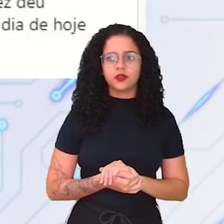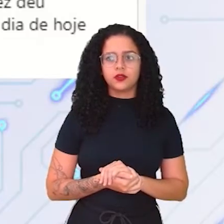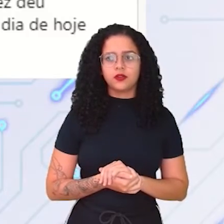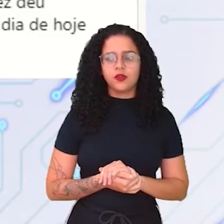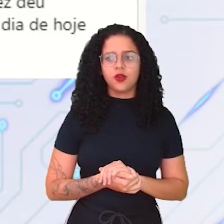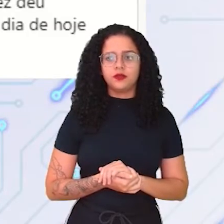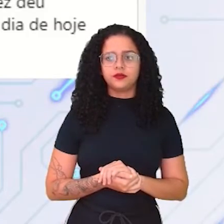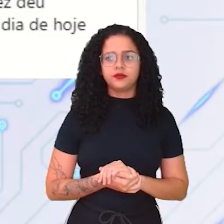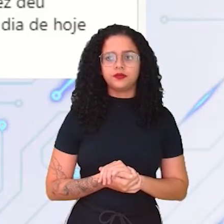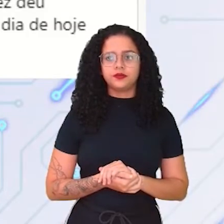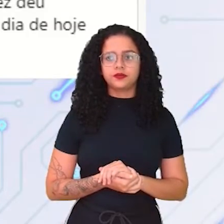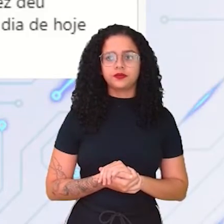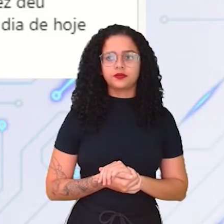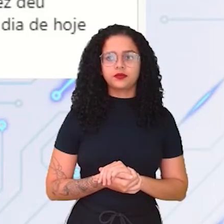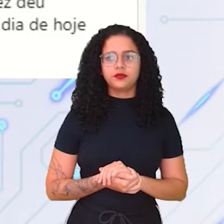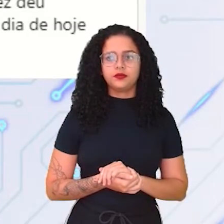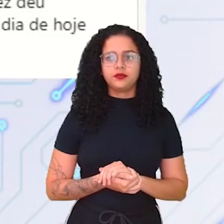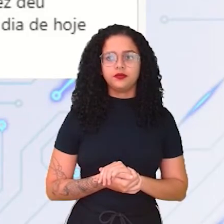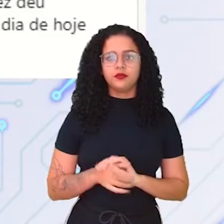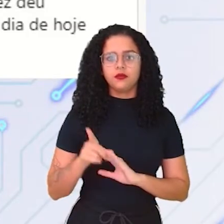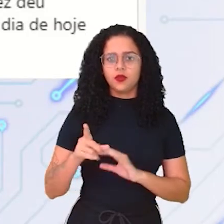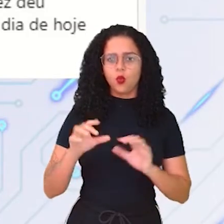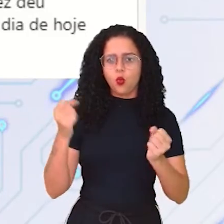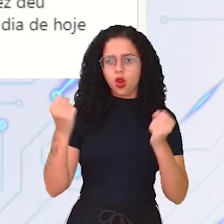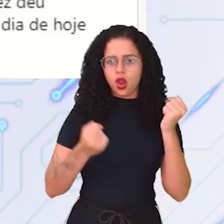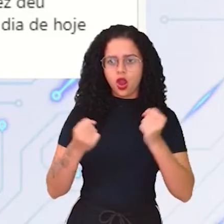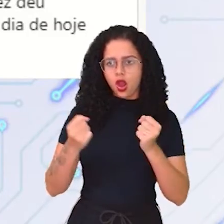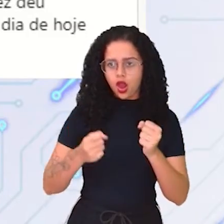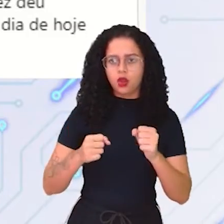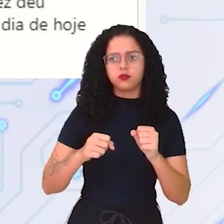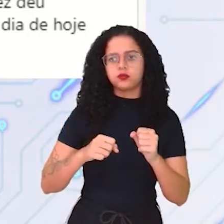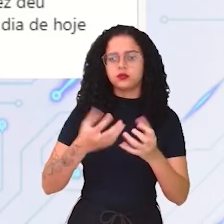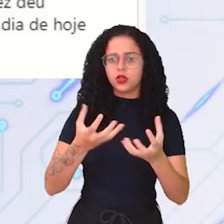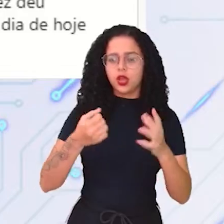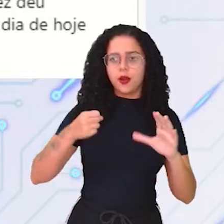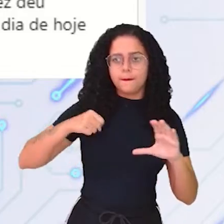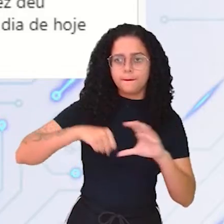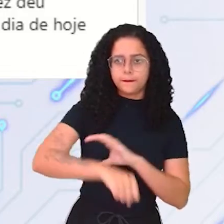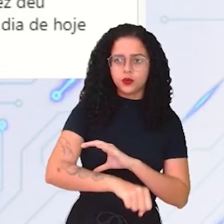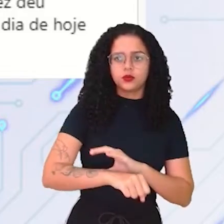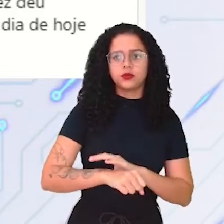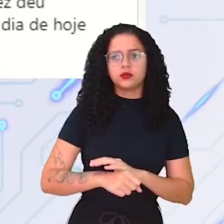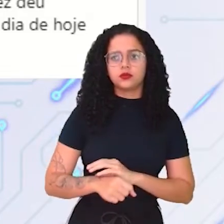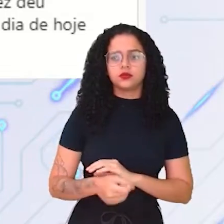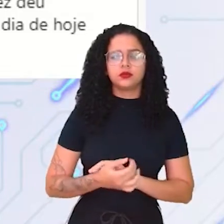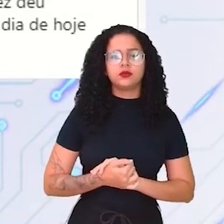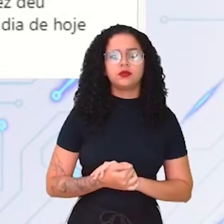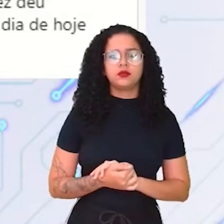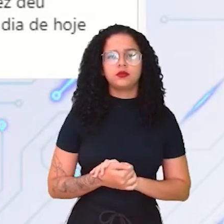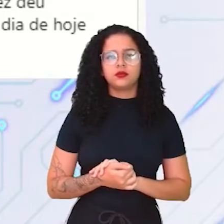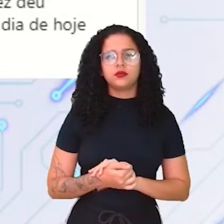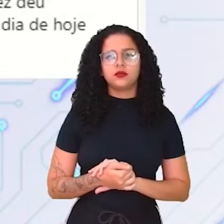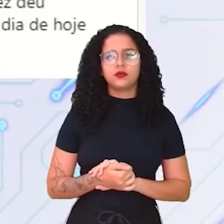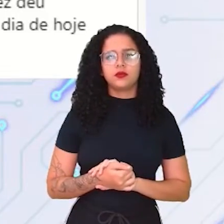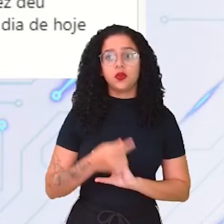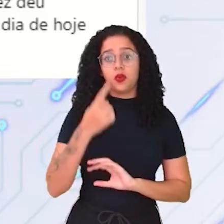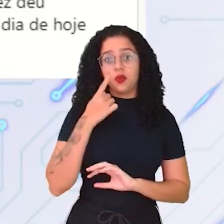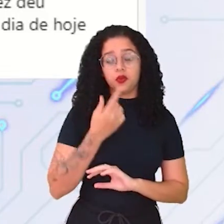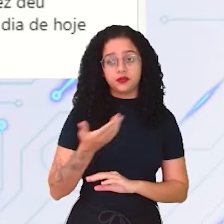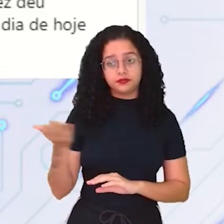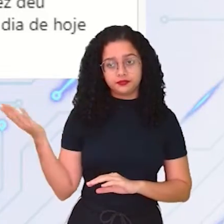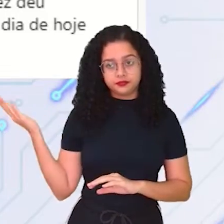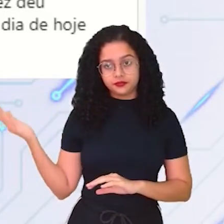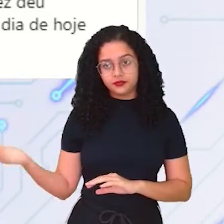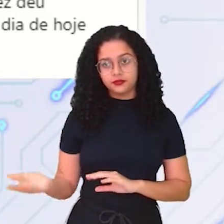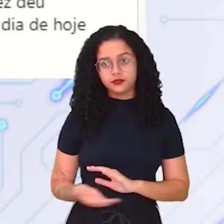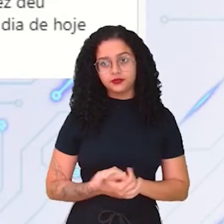ó. Arrombando o carro do cara aqui em Recife, ó. Tá vendo? Aí,